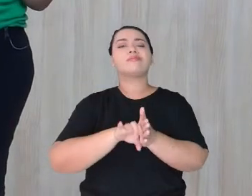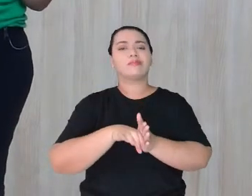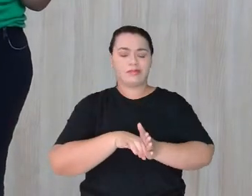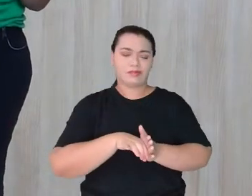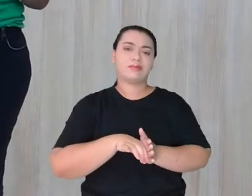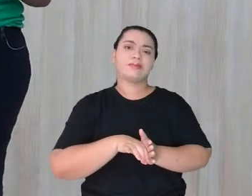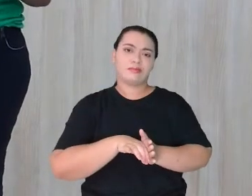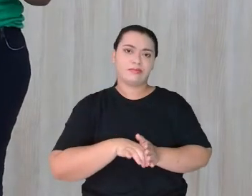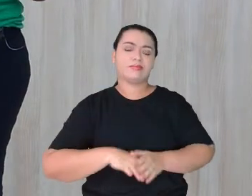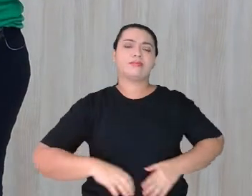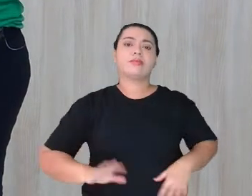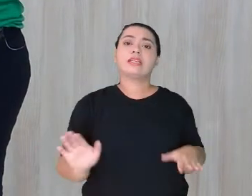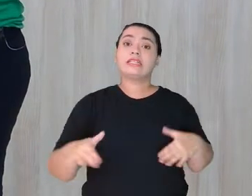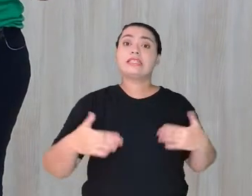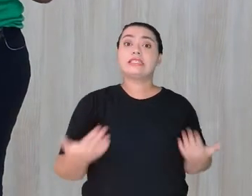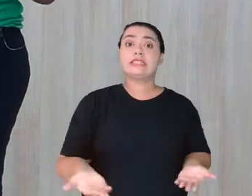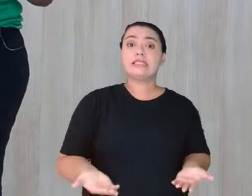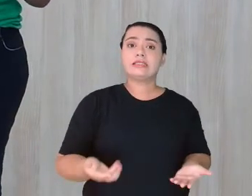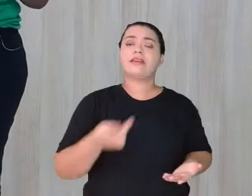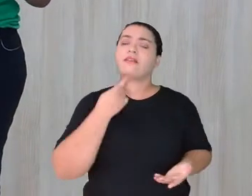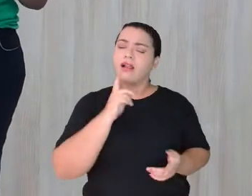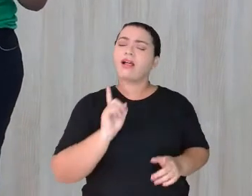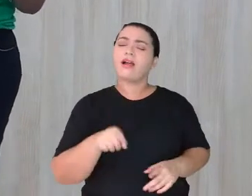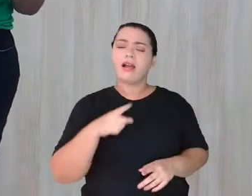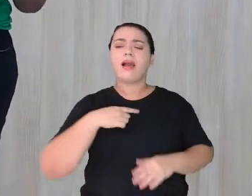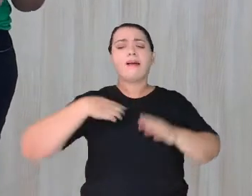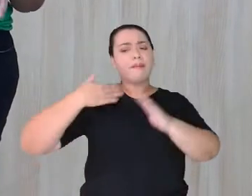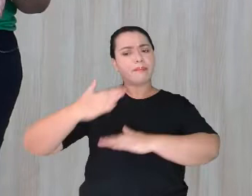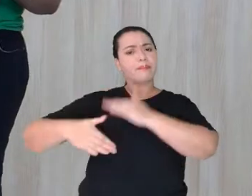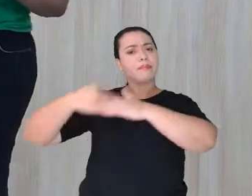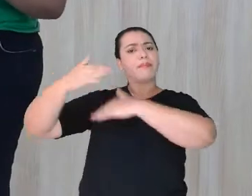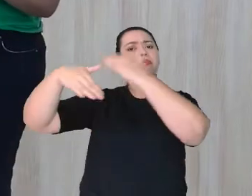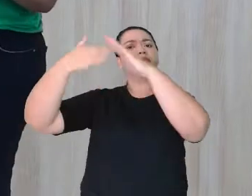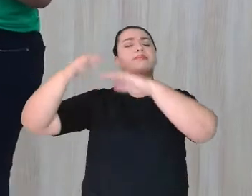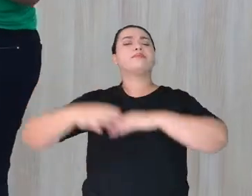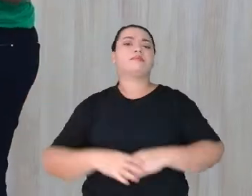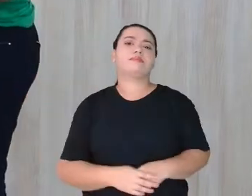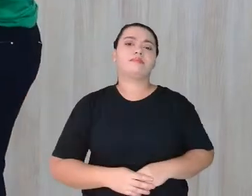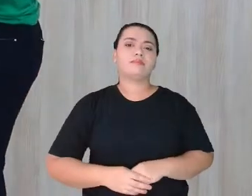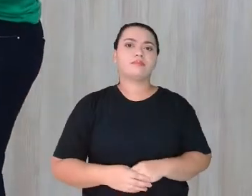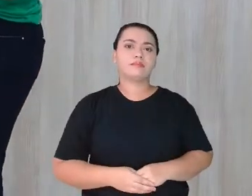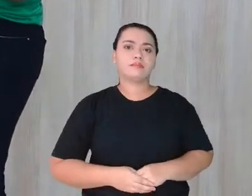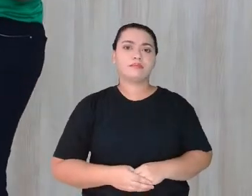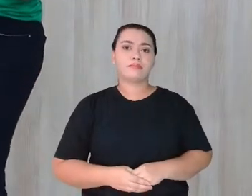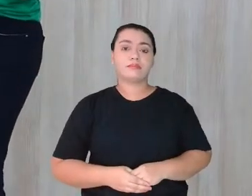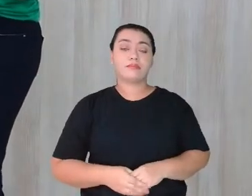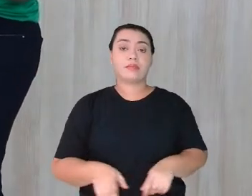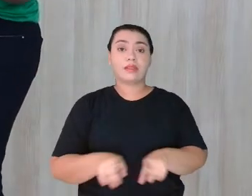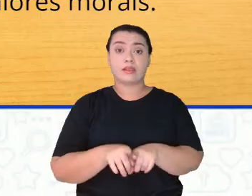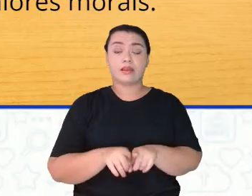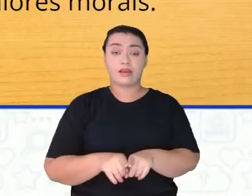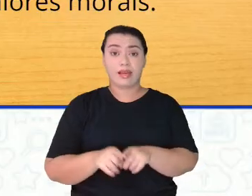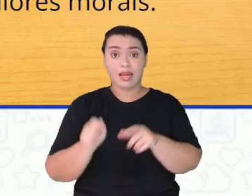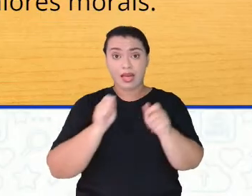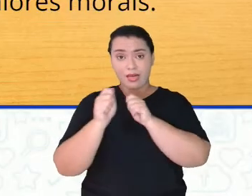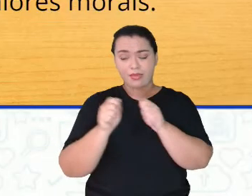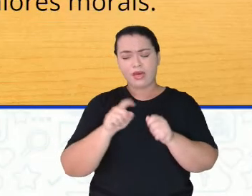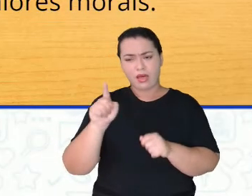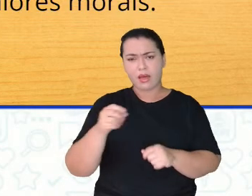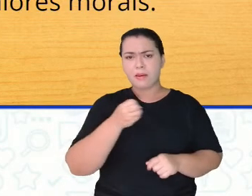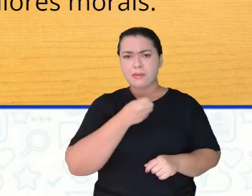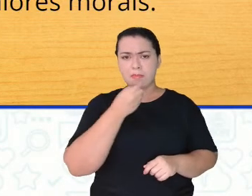nossa mente. De repente, aí... E é assim que a gente vai evoluindo, né? Então, assim, a reportagem é uma ótima